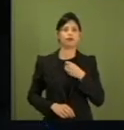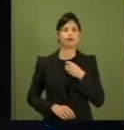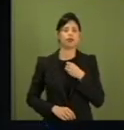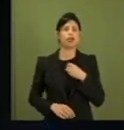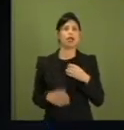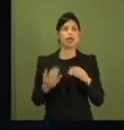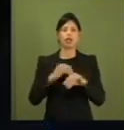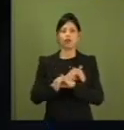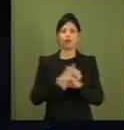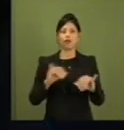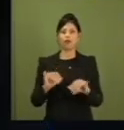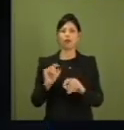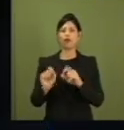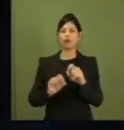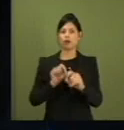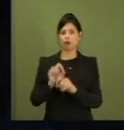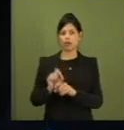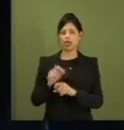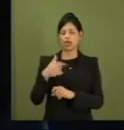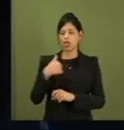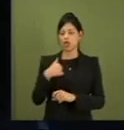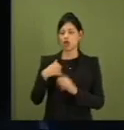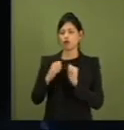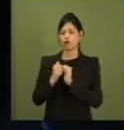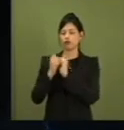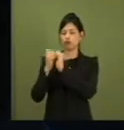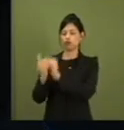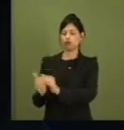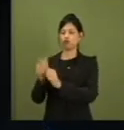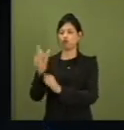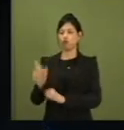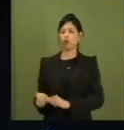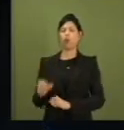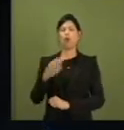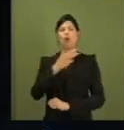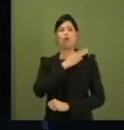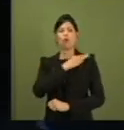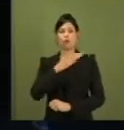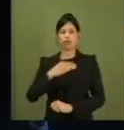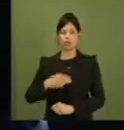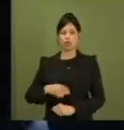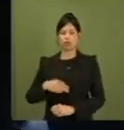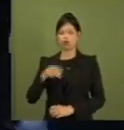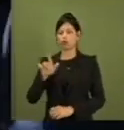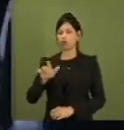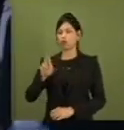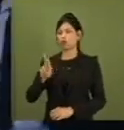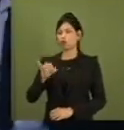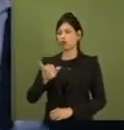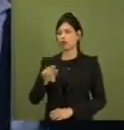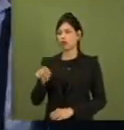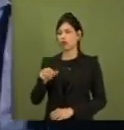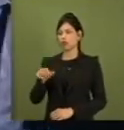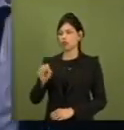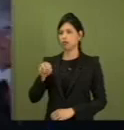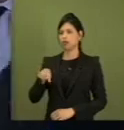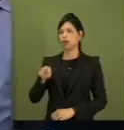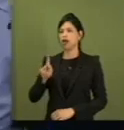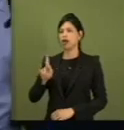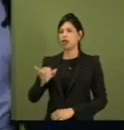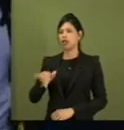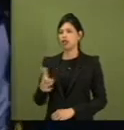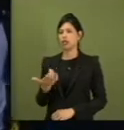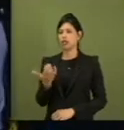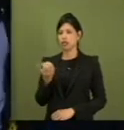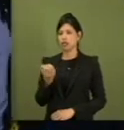excelente reunião. Falamos do mundo do trabalho, século XXI, a questão da uberização,